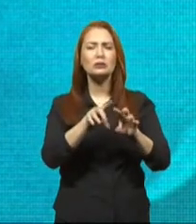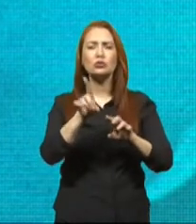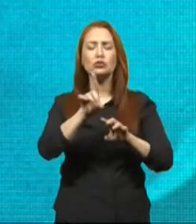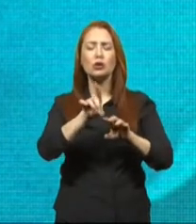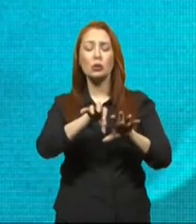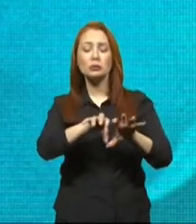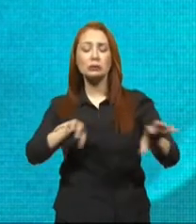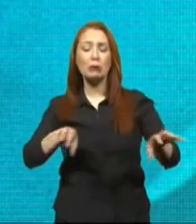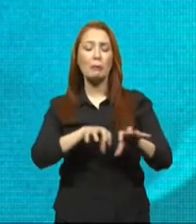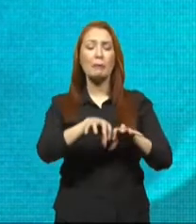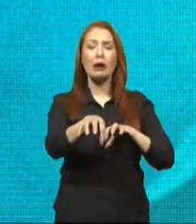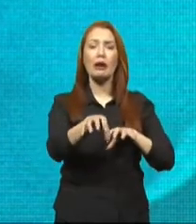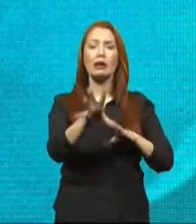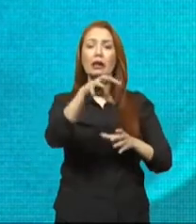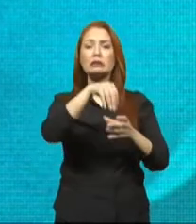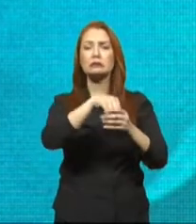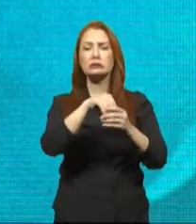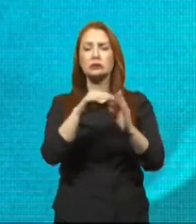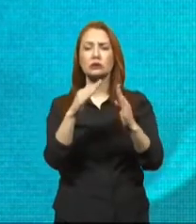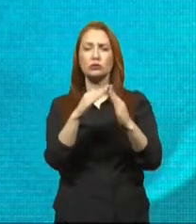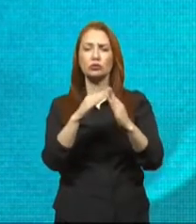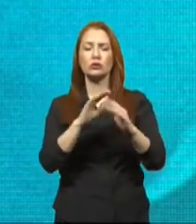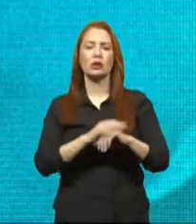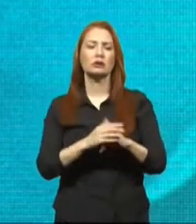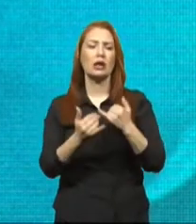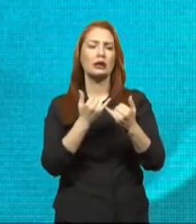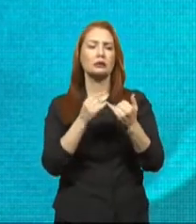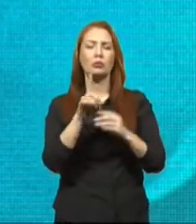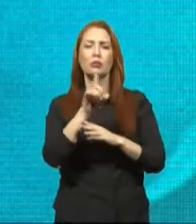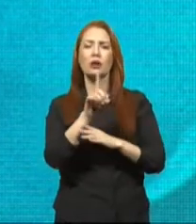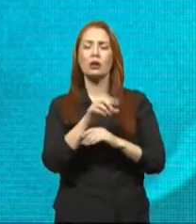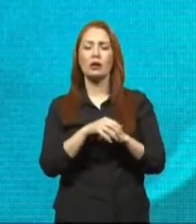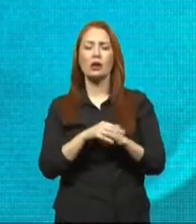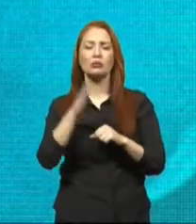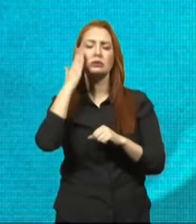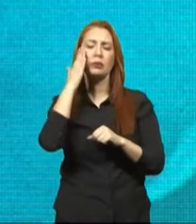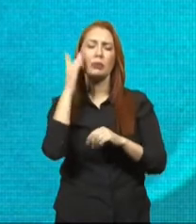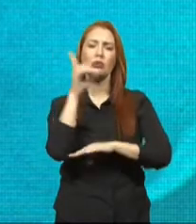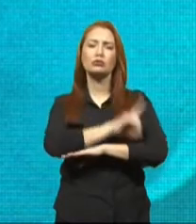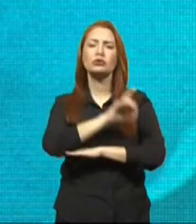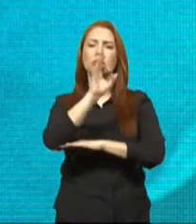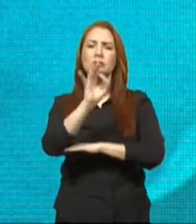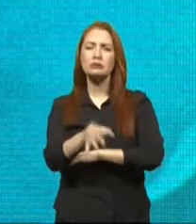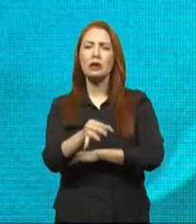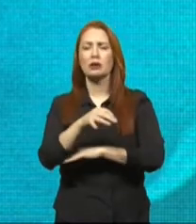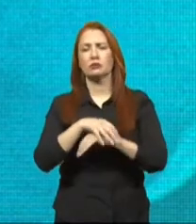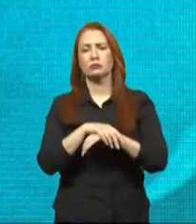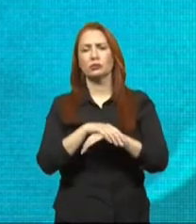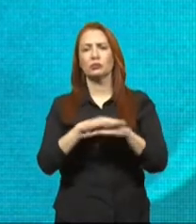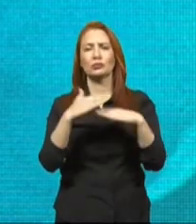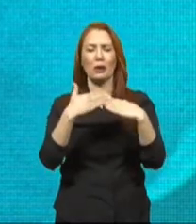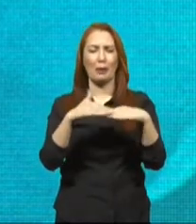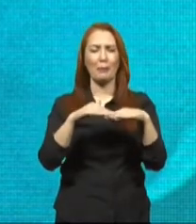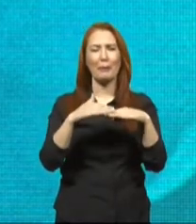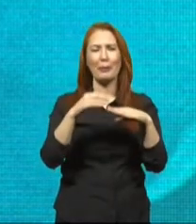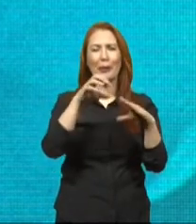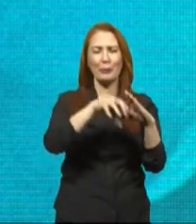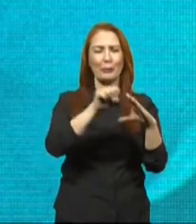ter aquele cuidado de colocar no dia certo da coleta seletiva, né? Então a gente ainda sofre um pouco com